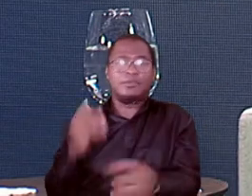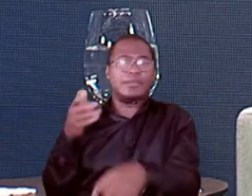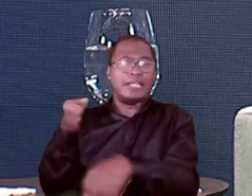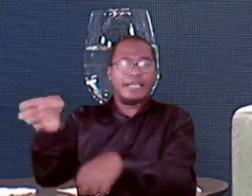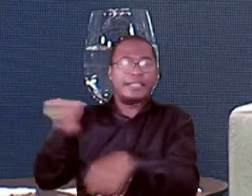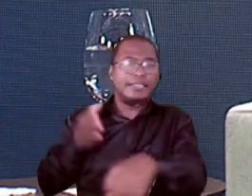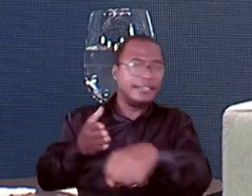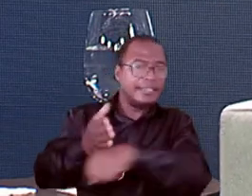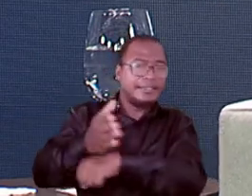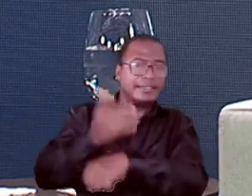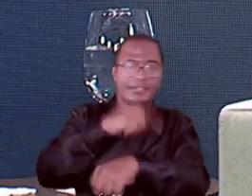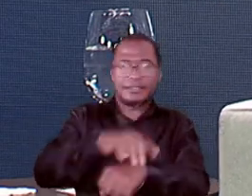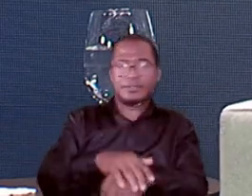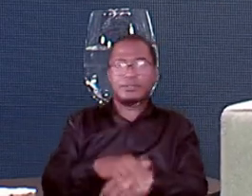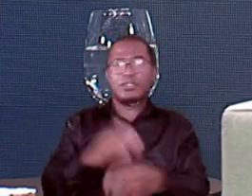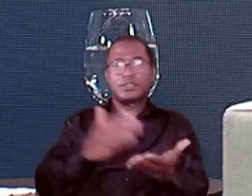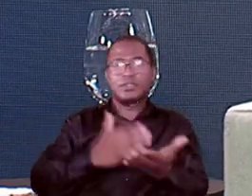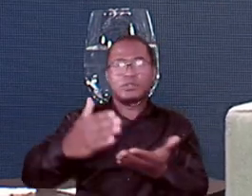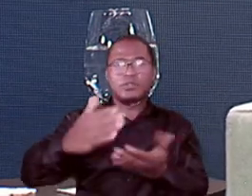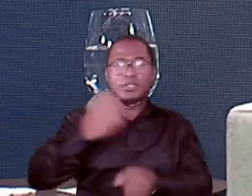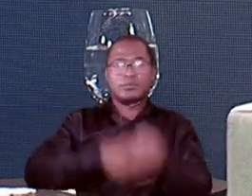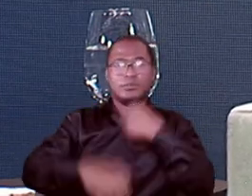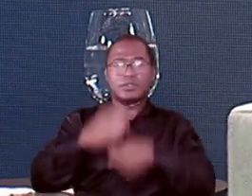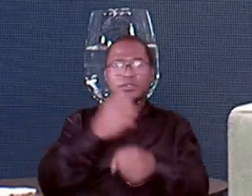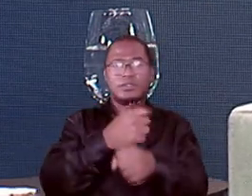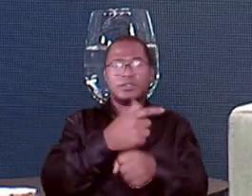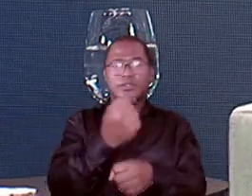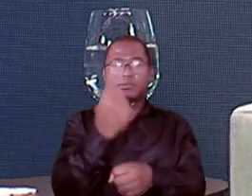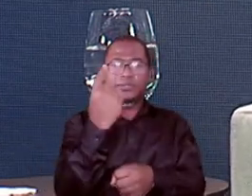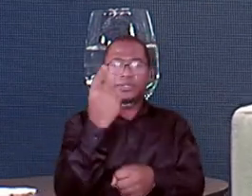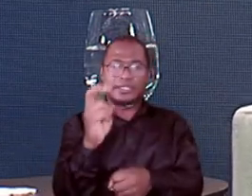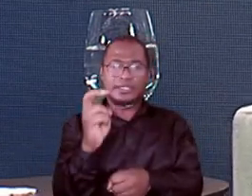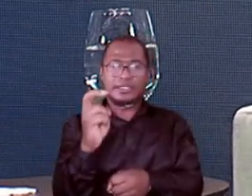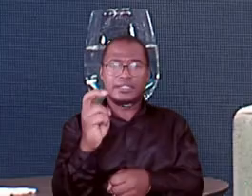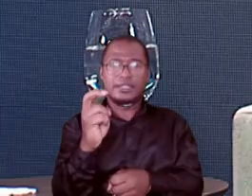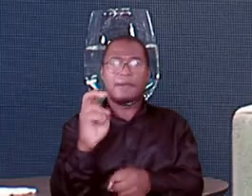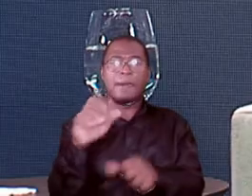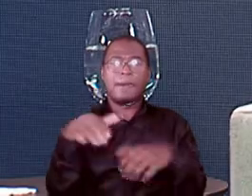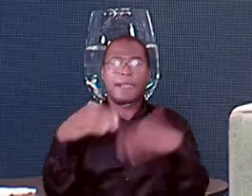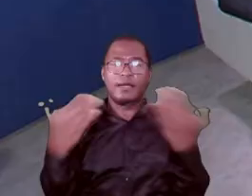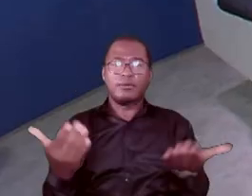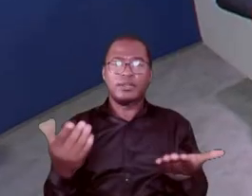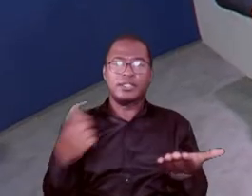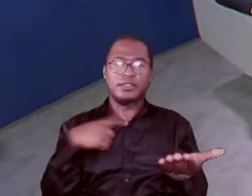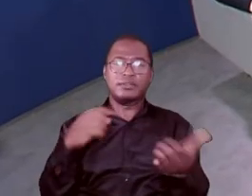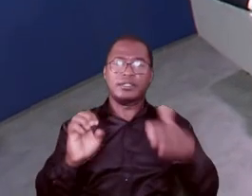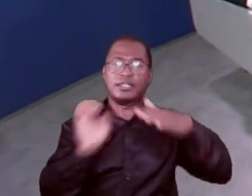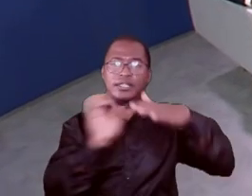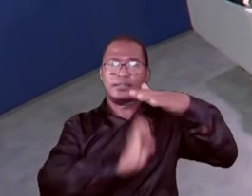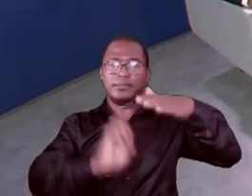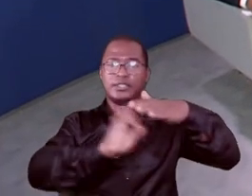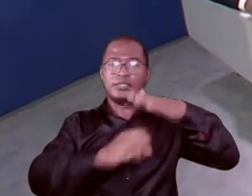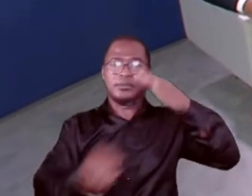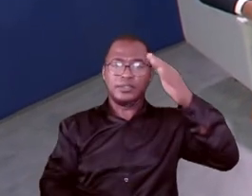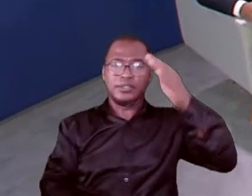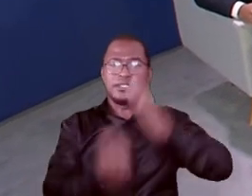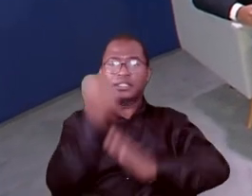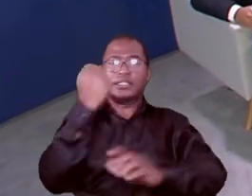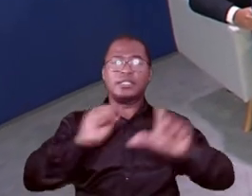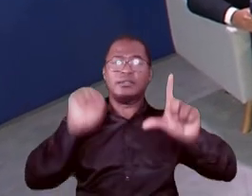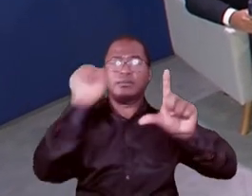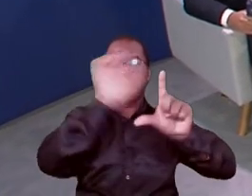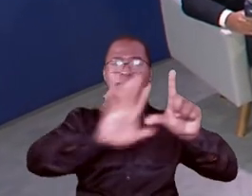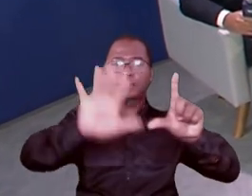em 2015 cerca de 2015 é onde a Sênior começou a estudar toda uma plataforma de